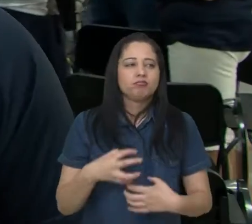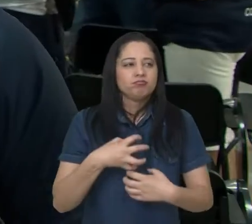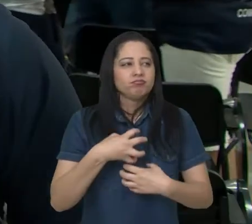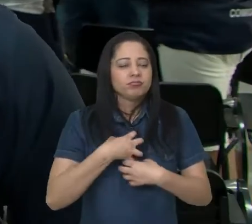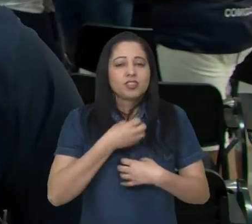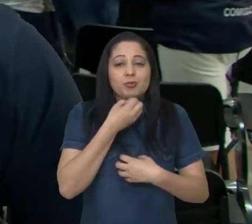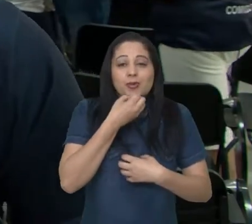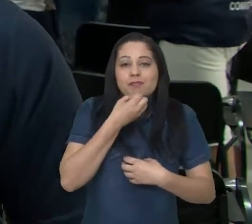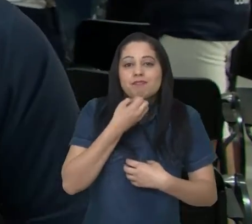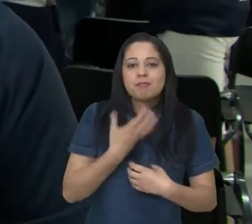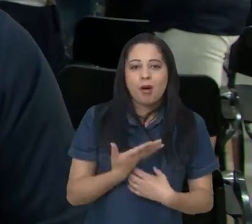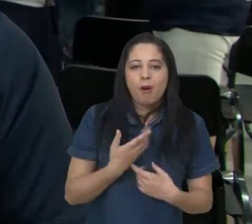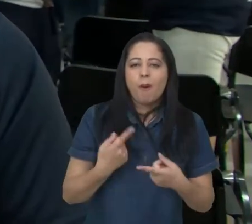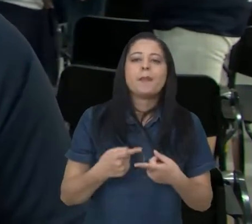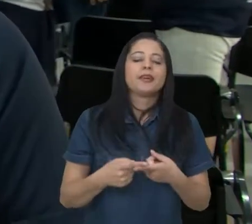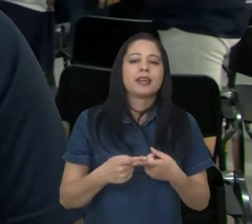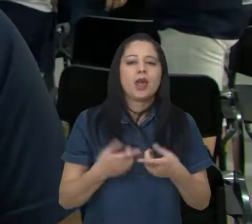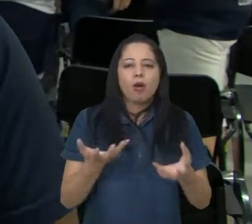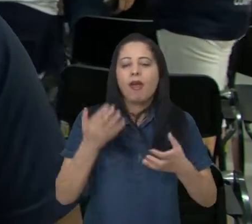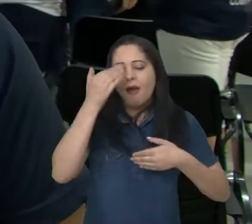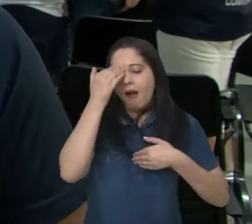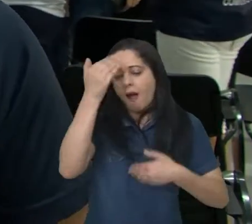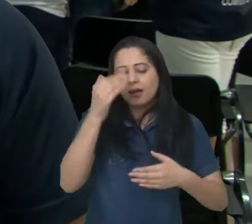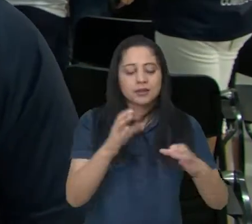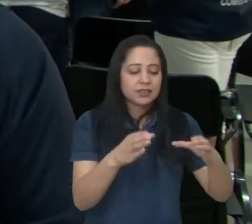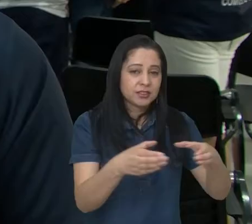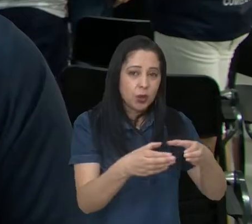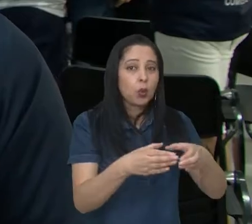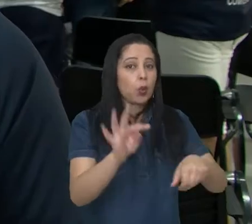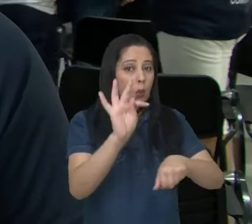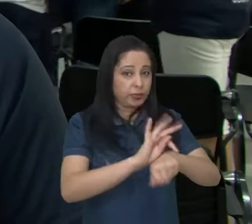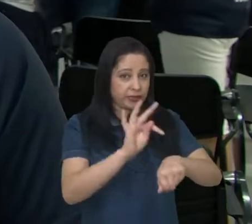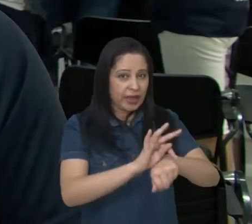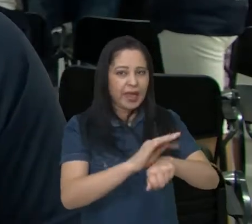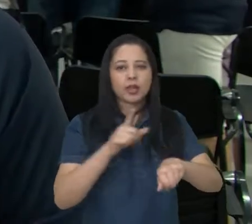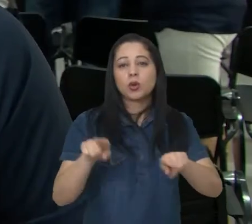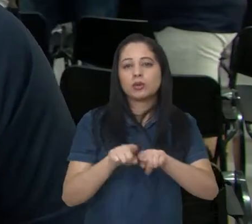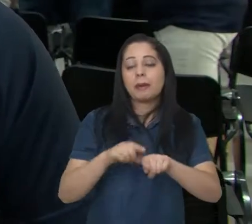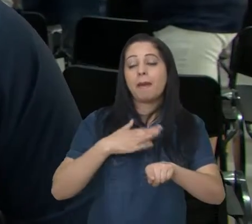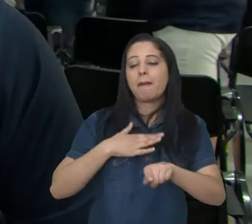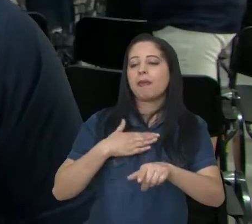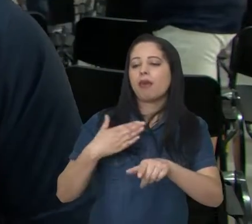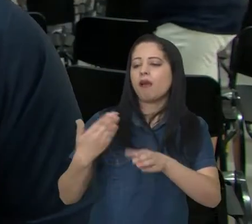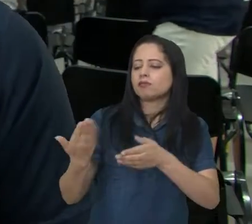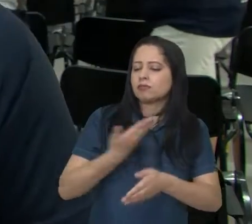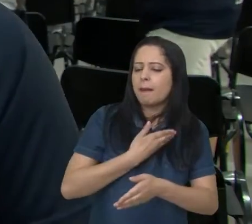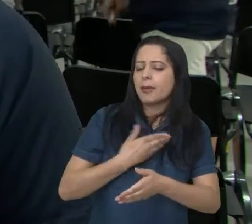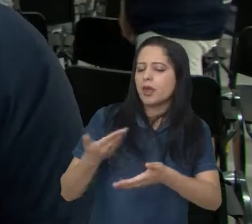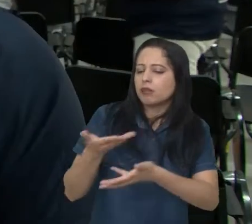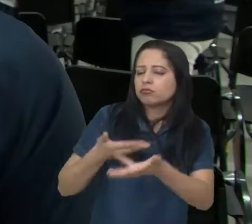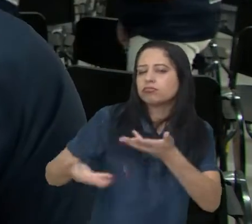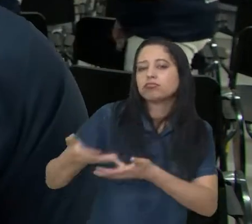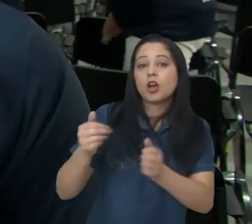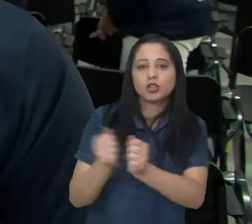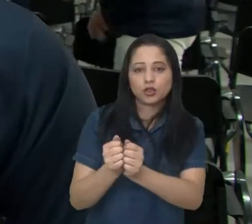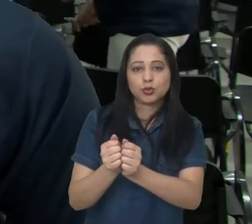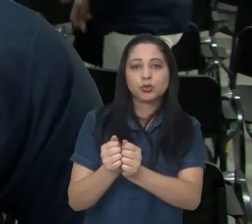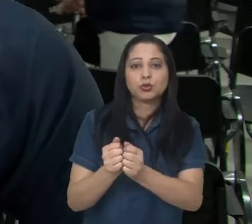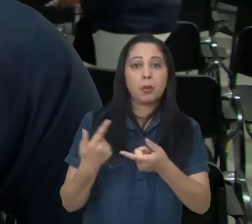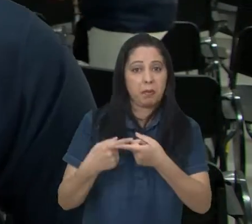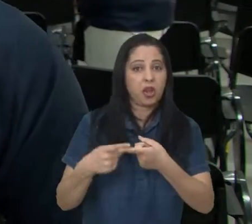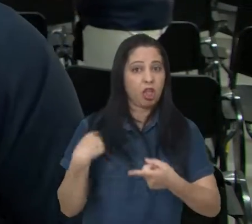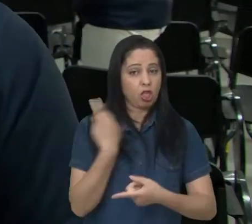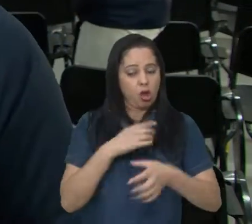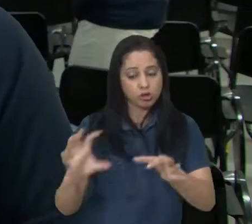um sentimento muito bom, porque queria muito agradecer a comissão do meu time, agradecer minhas companheiras, que se não fosse eles todos a gente não